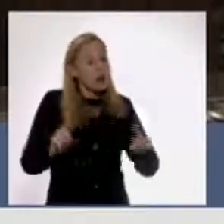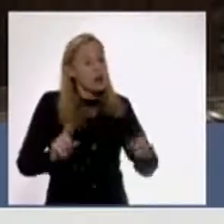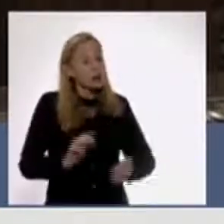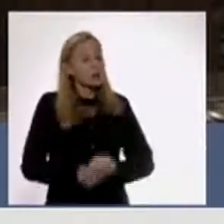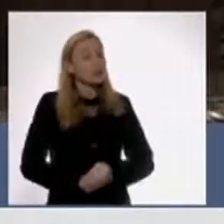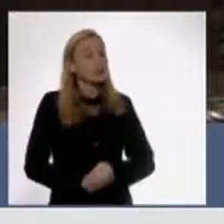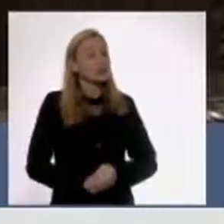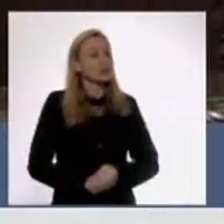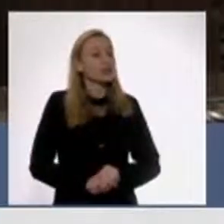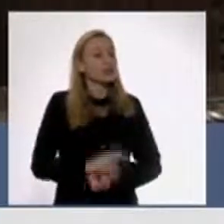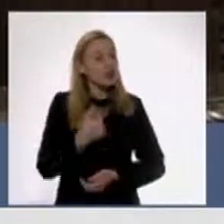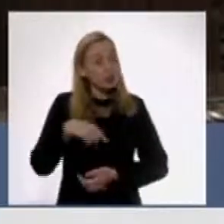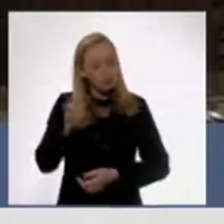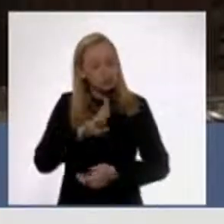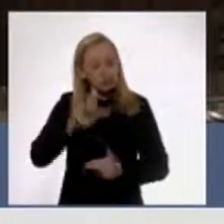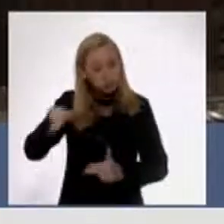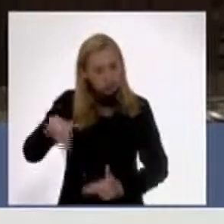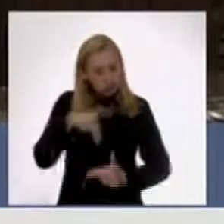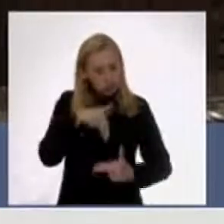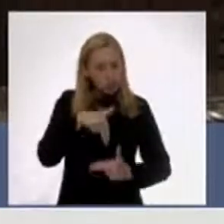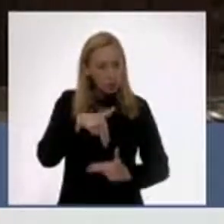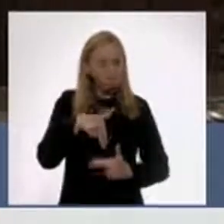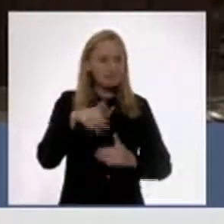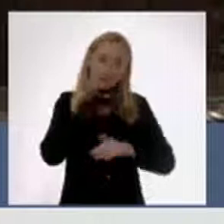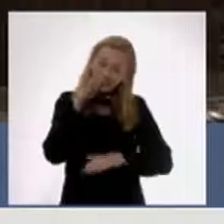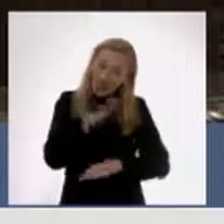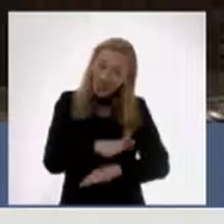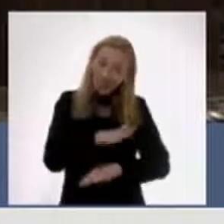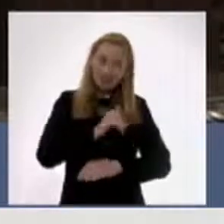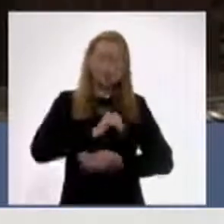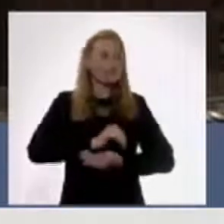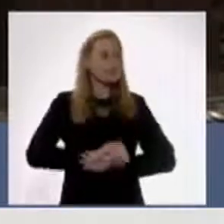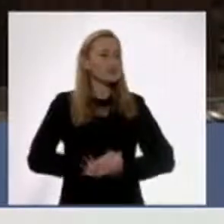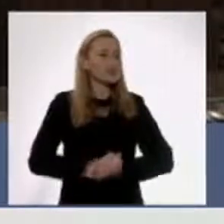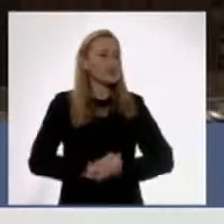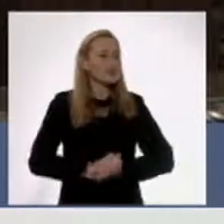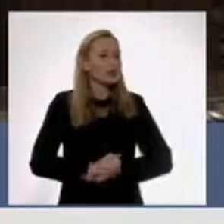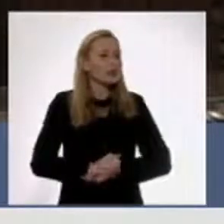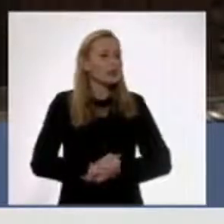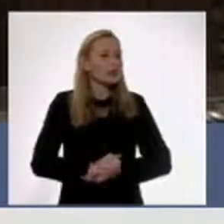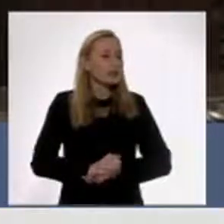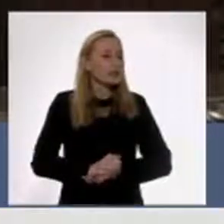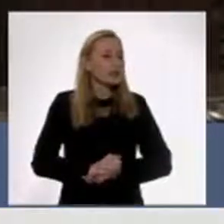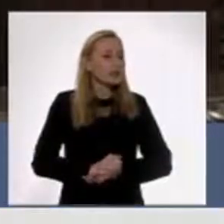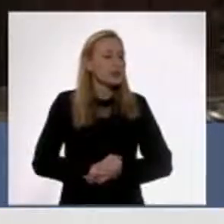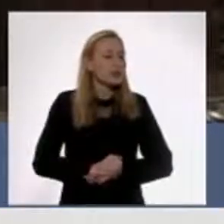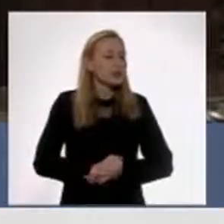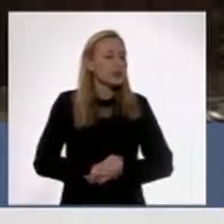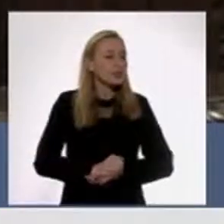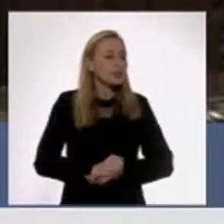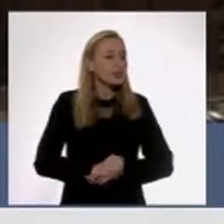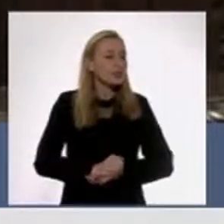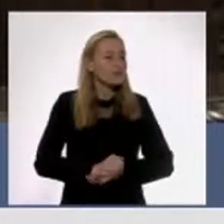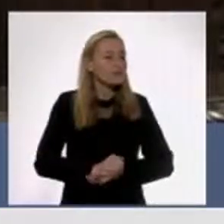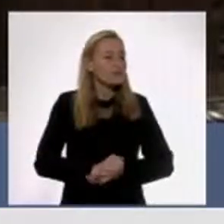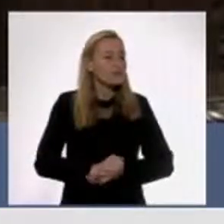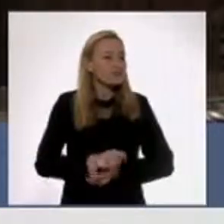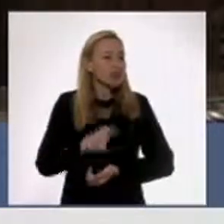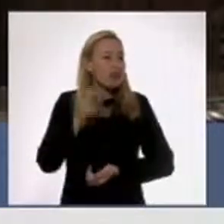Mas faço uso dessa tribuna nessa tarde para rememorar